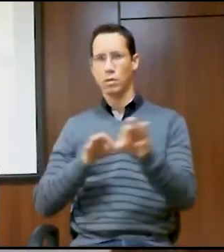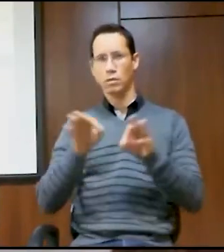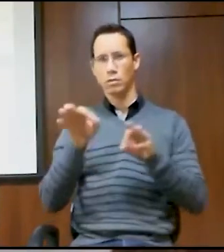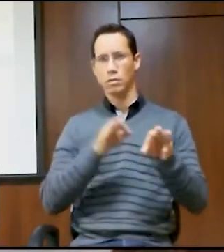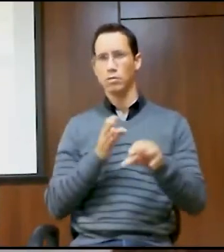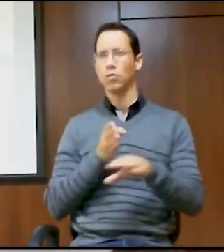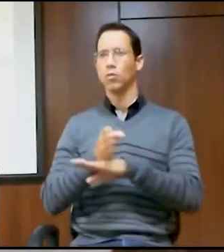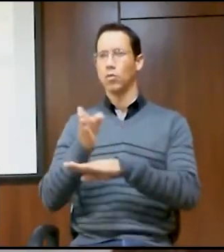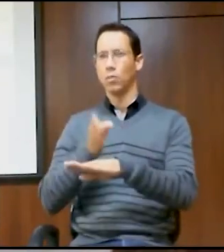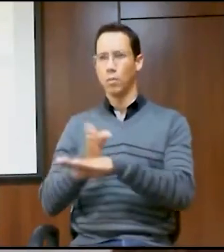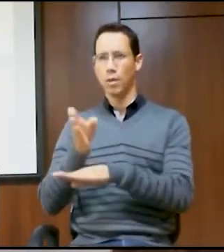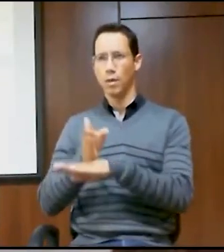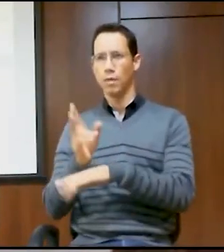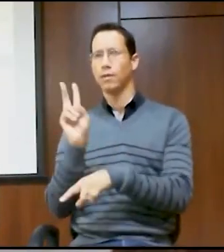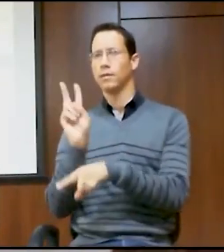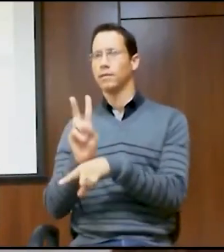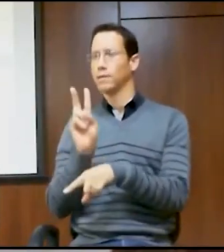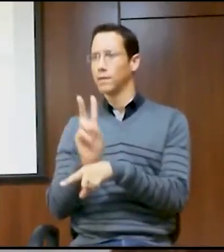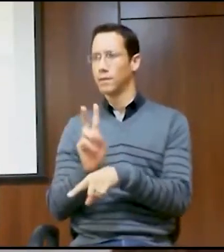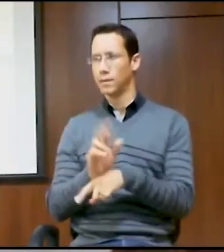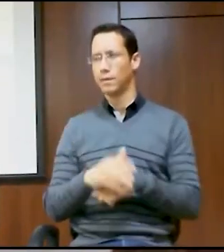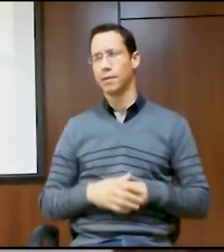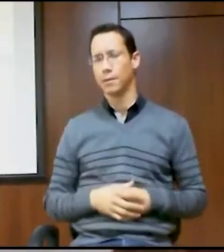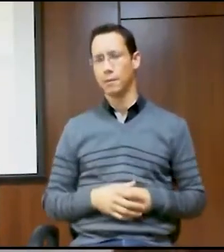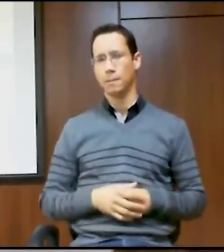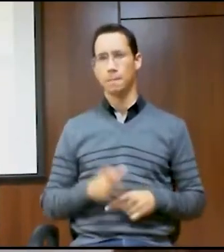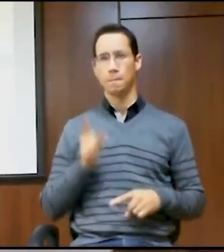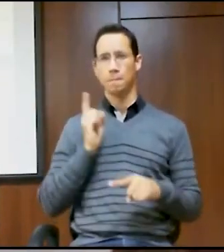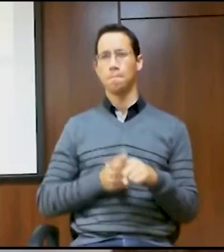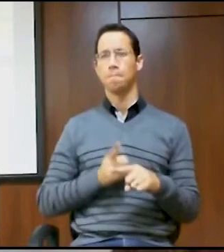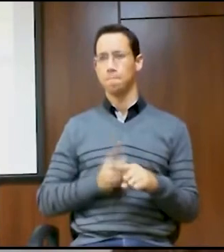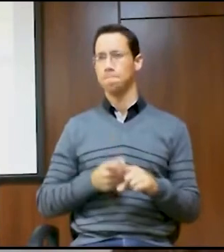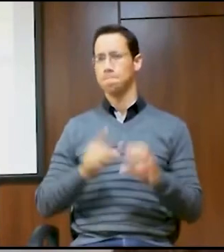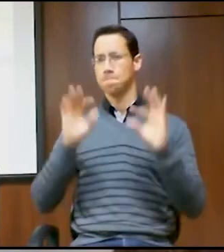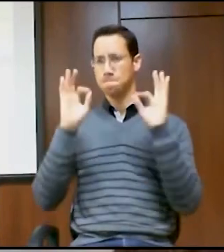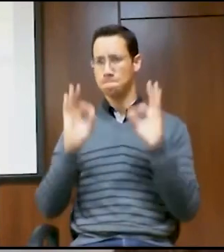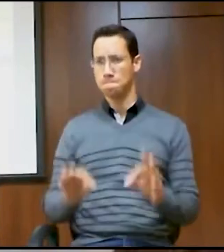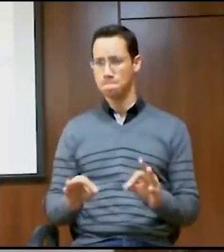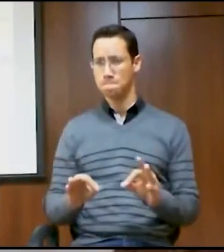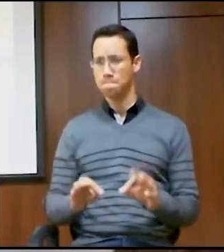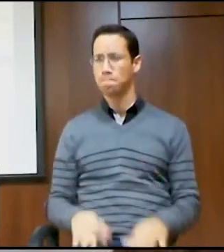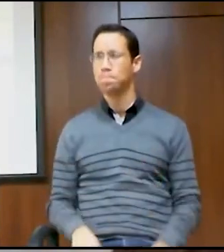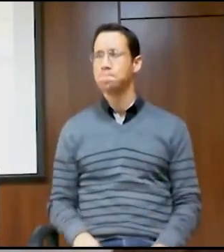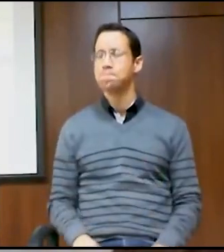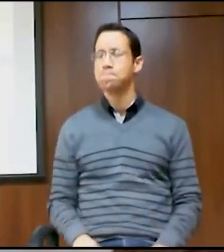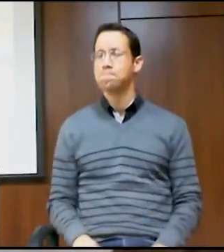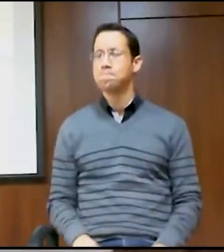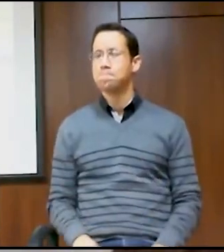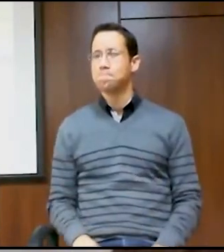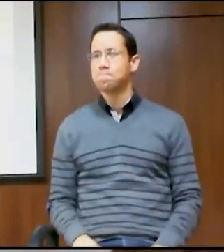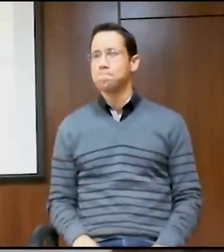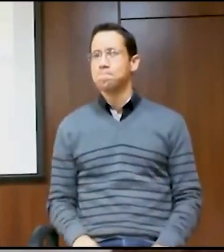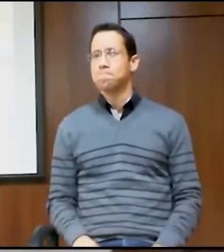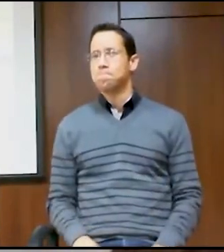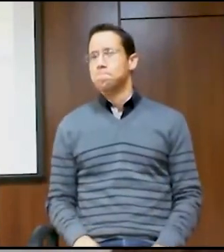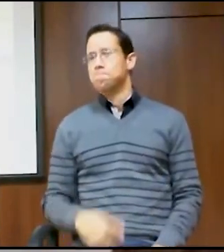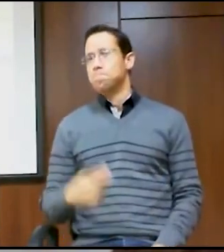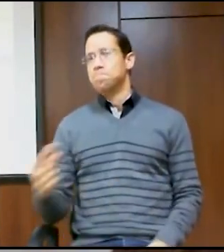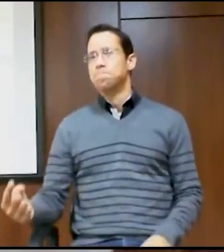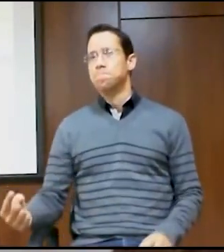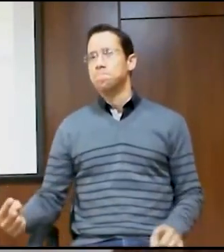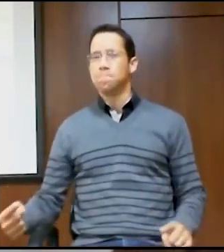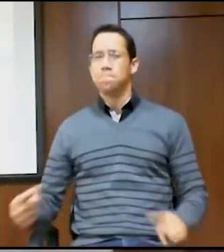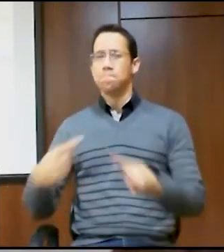ocuparem, defenderem, porque é exatamente do ponto de vista, na contramão do que